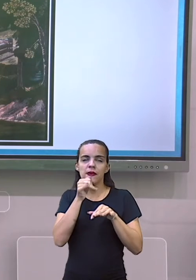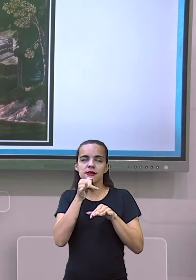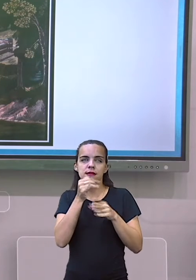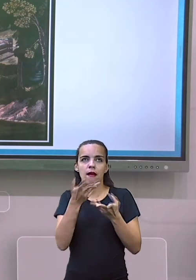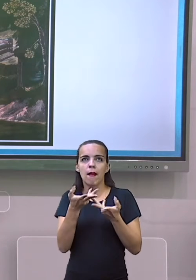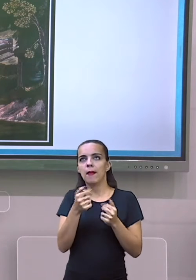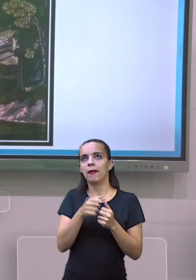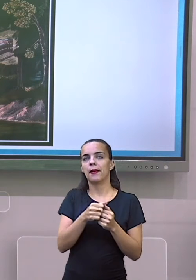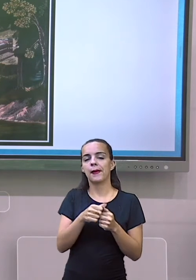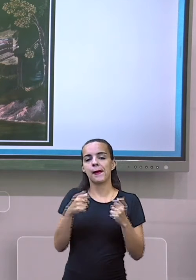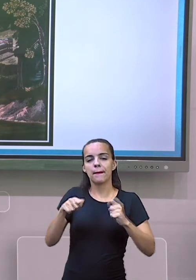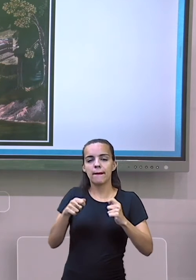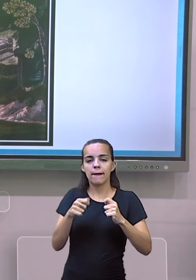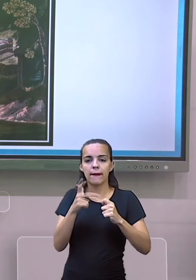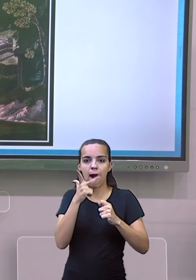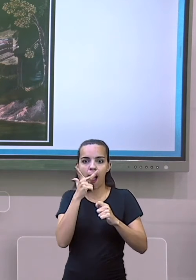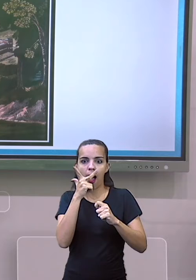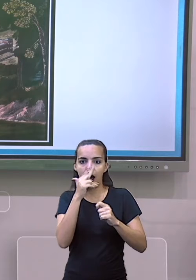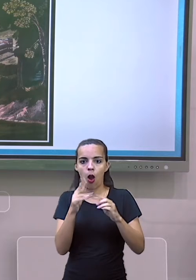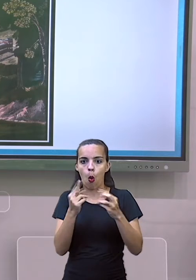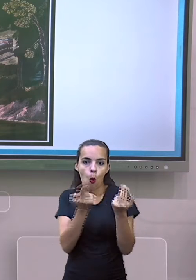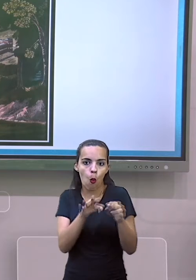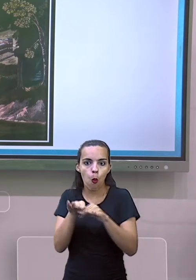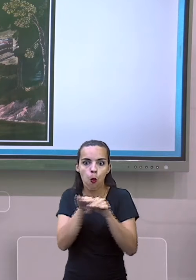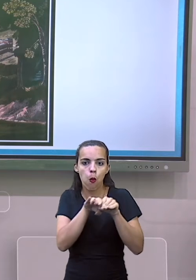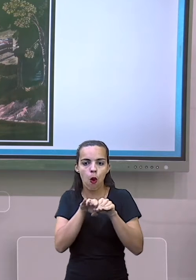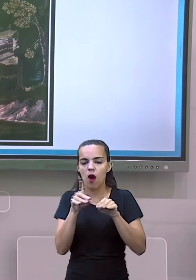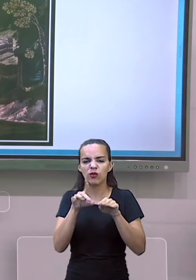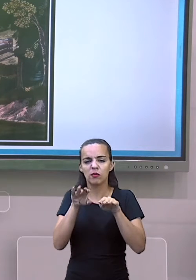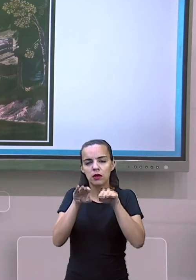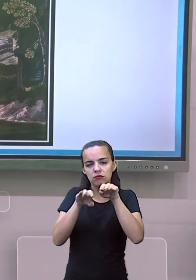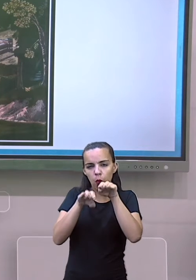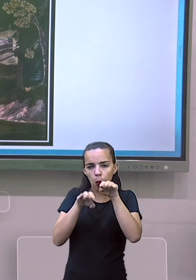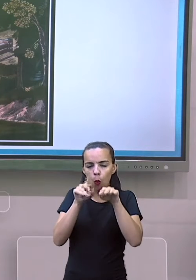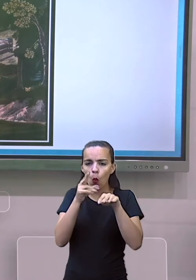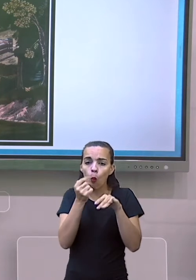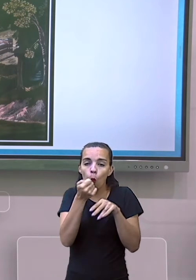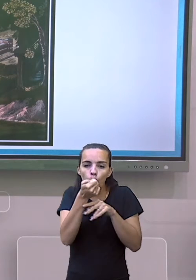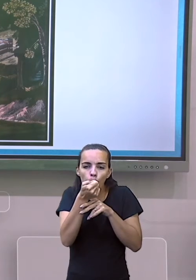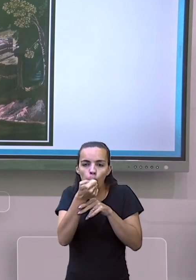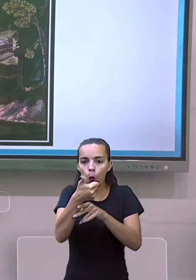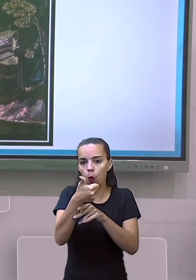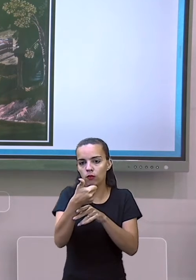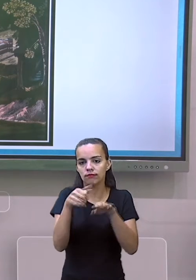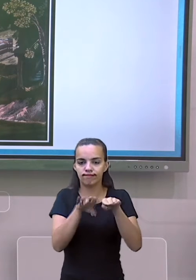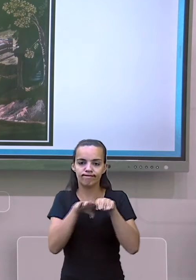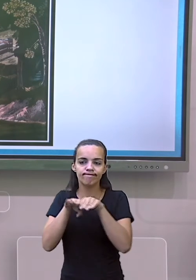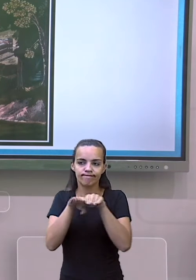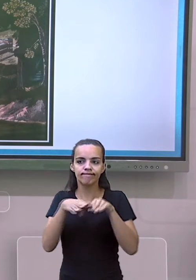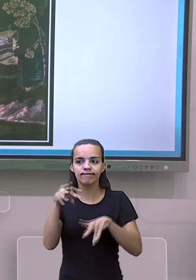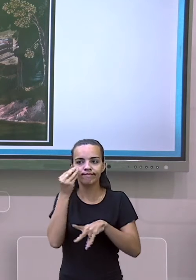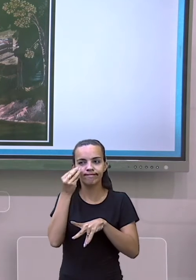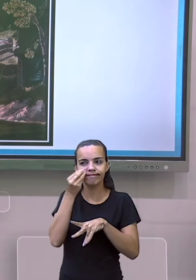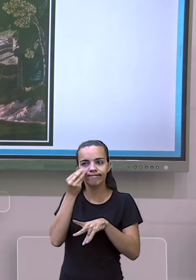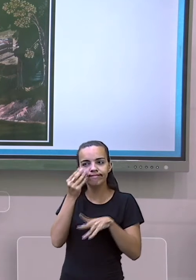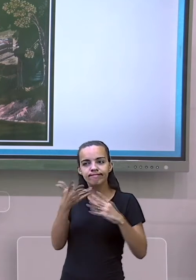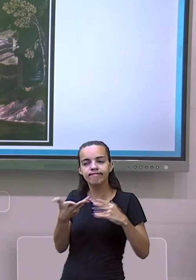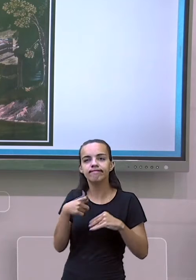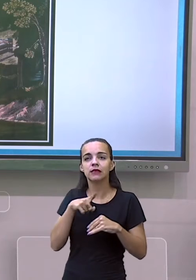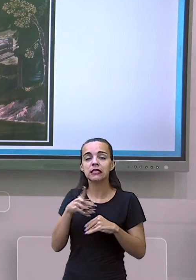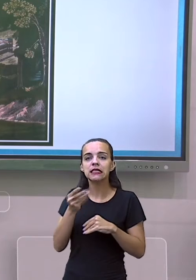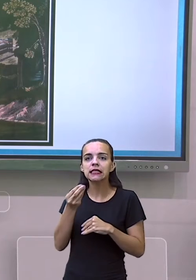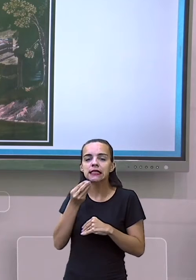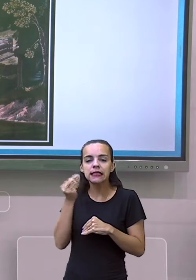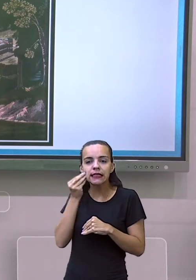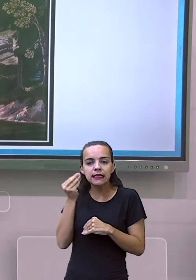a diminuição desse vale, né? Dessa linha que separa as classes. Para os